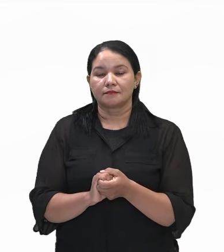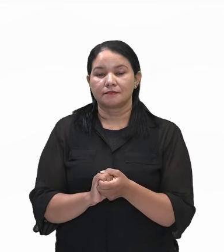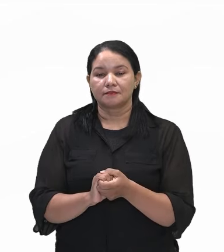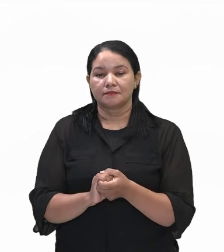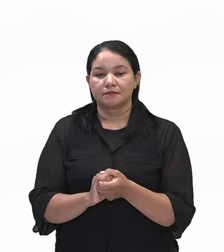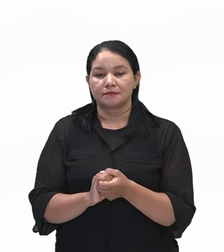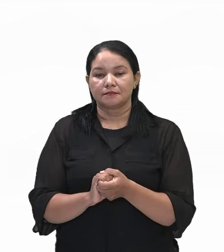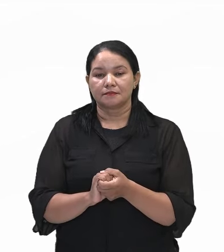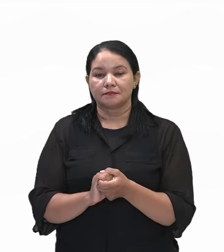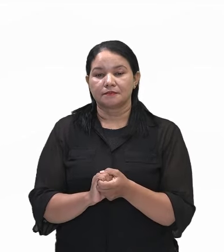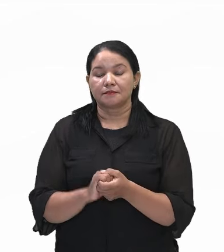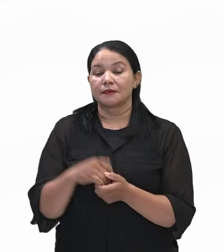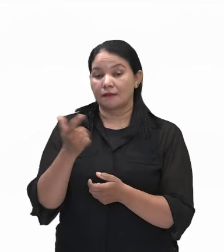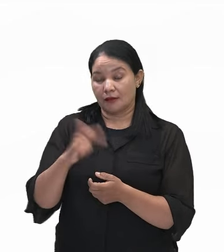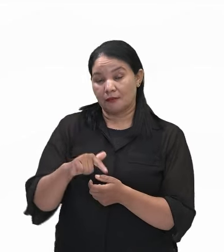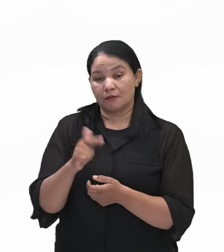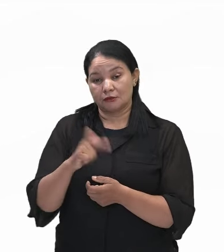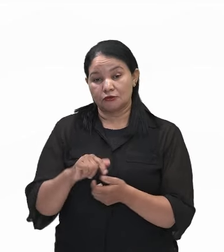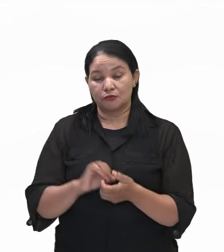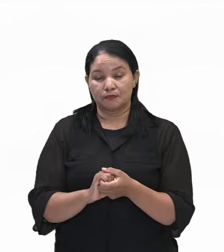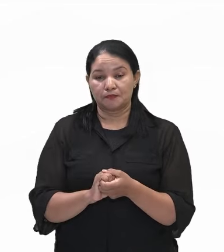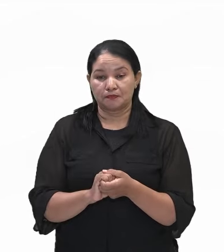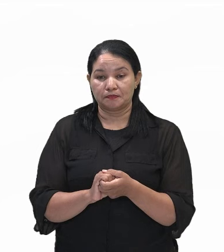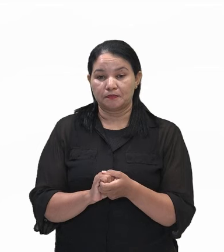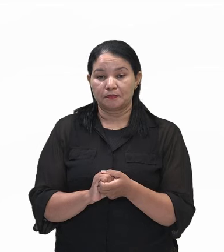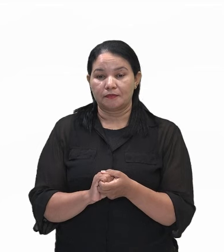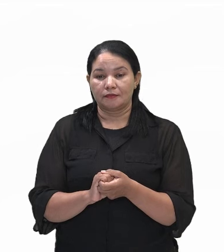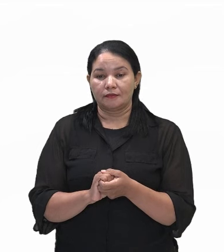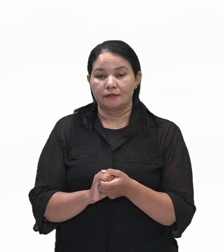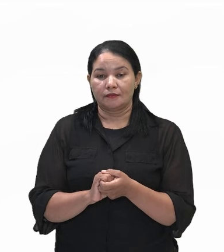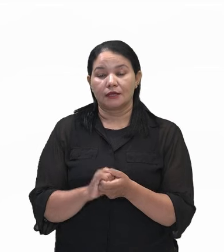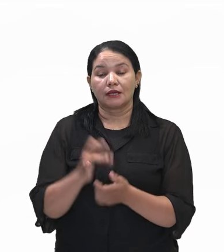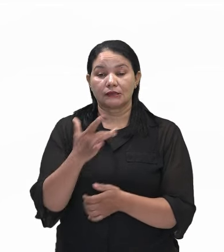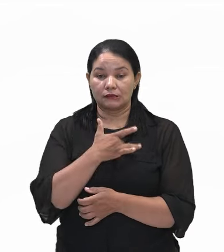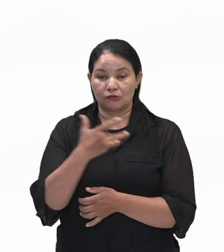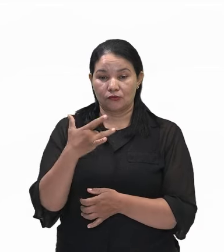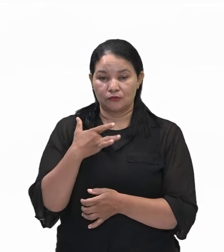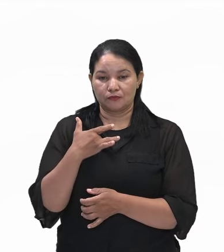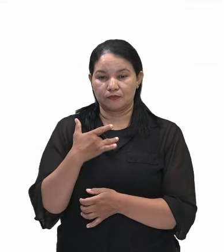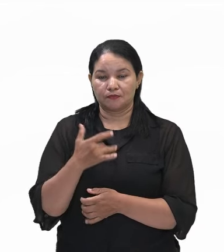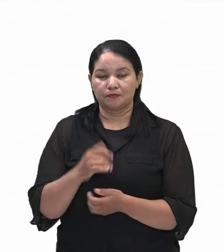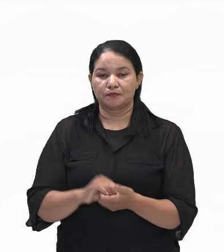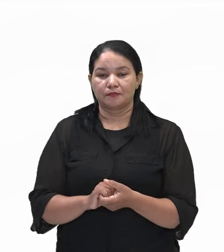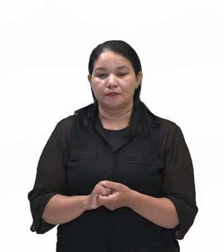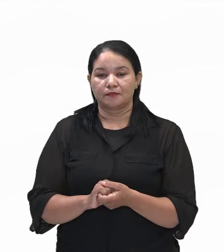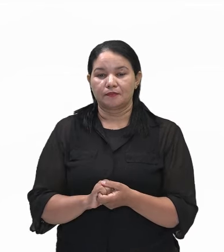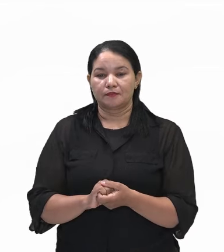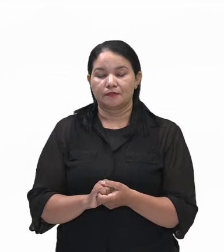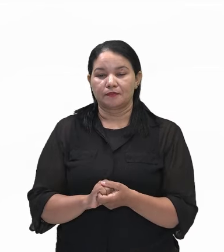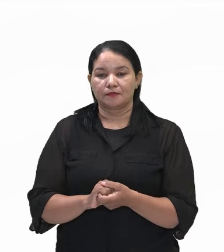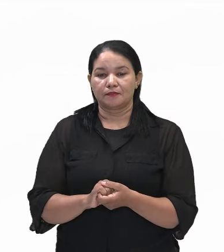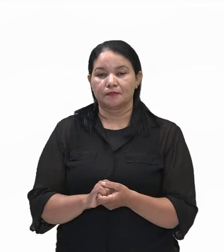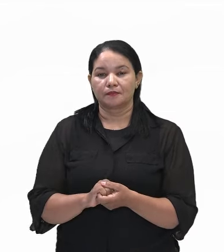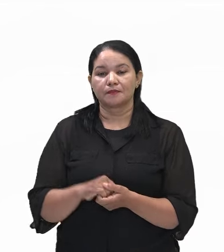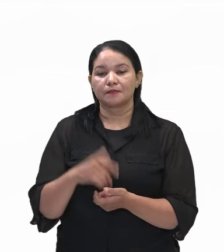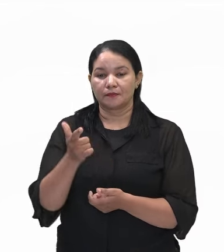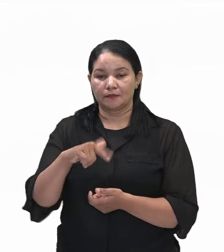Atividade física. Health. Saúde. Health.